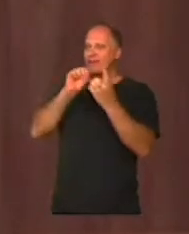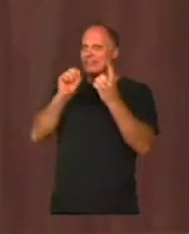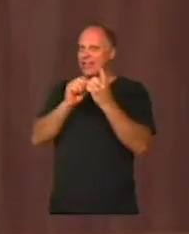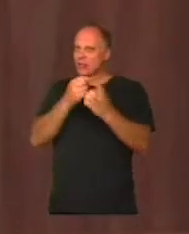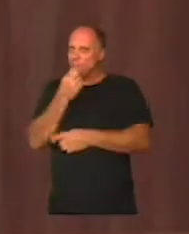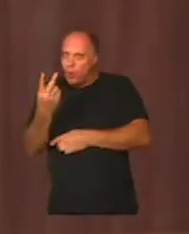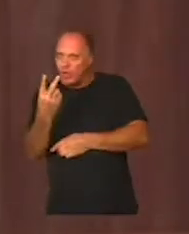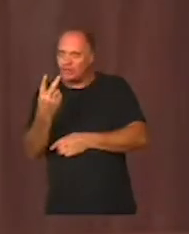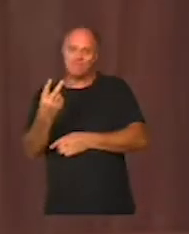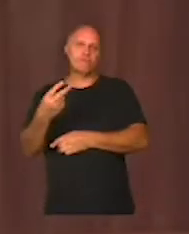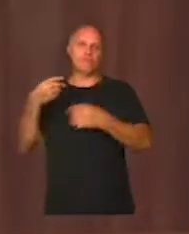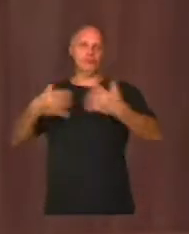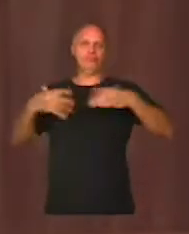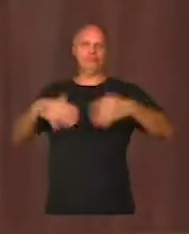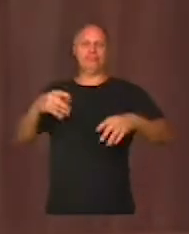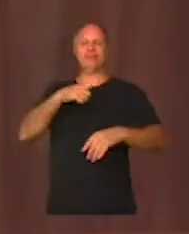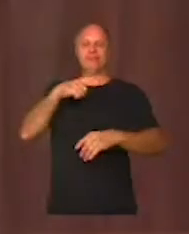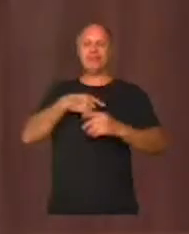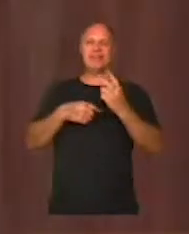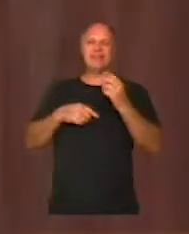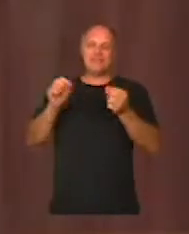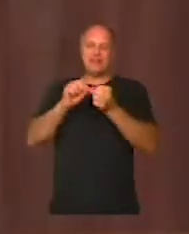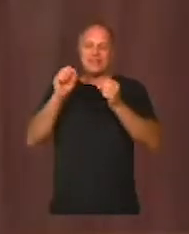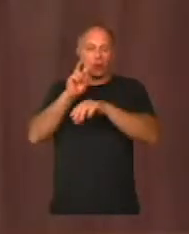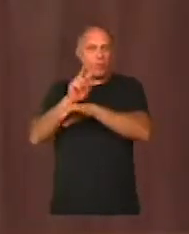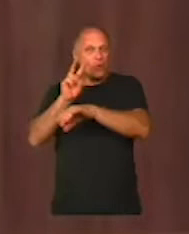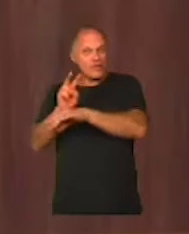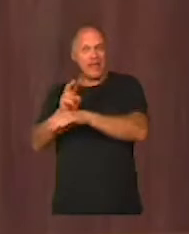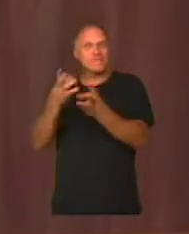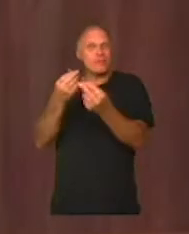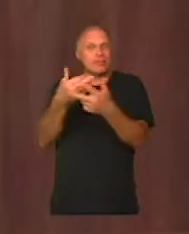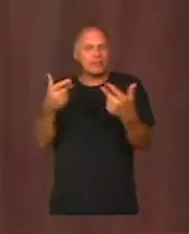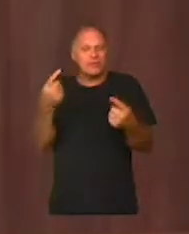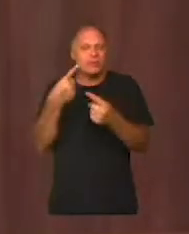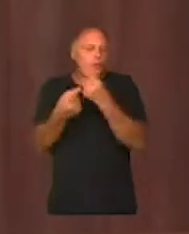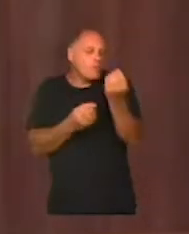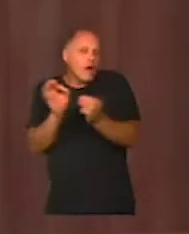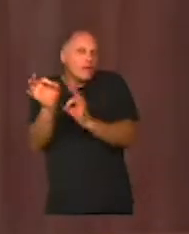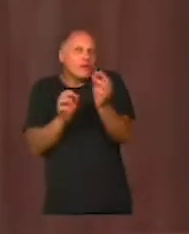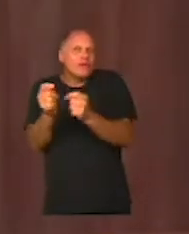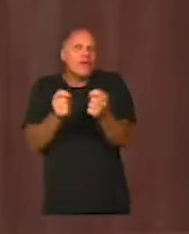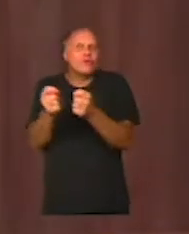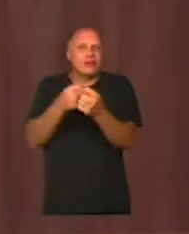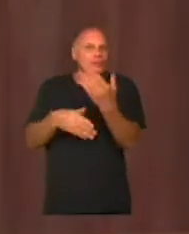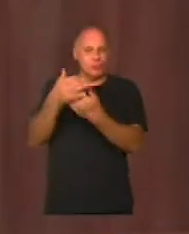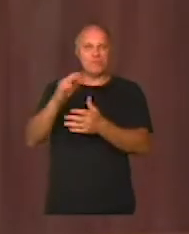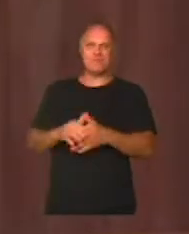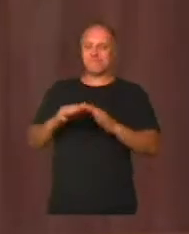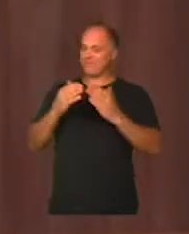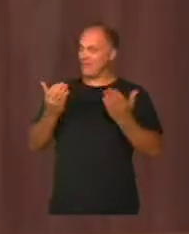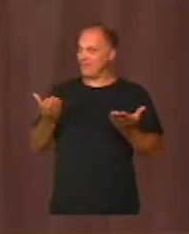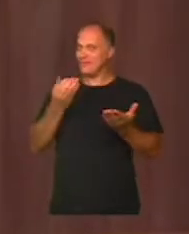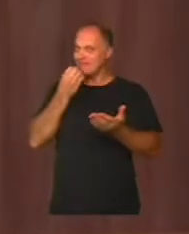atores, mais difícil ainda. E 2 ao mesmo tempo, tem que cuidar às vezes, né, de que forma vai dirigir. Enfim,